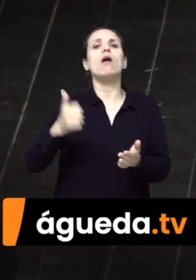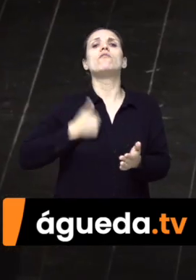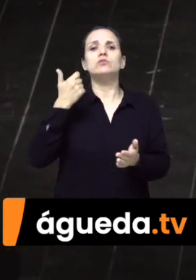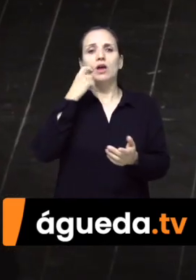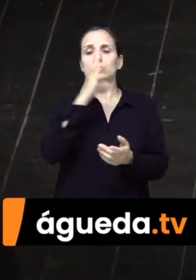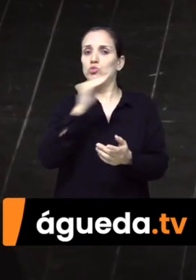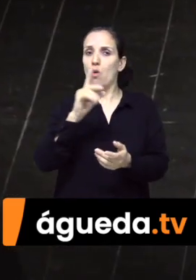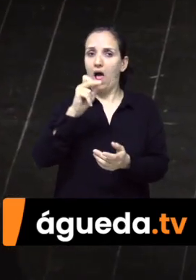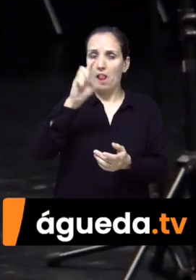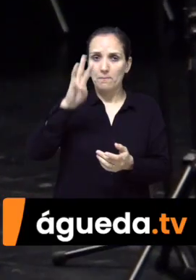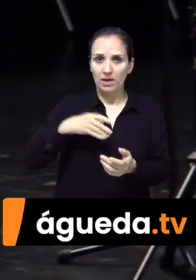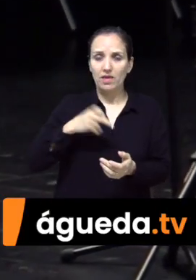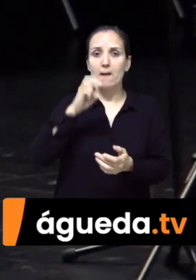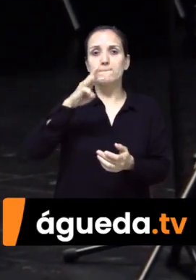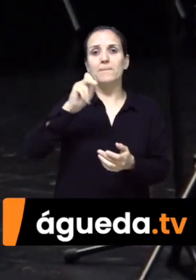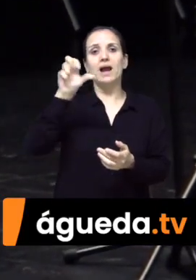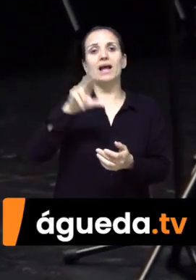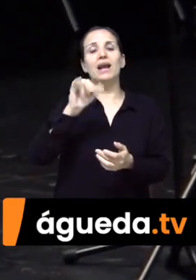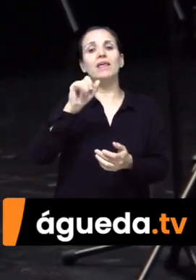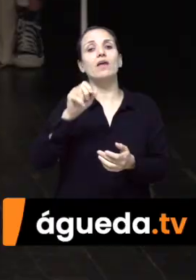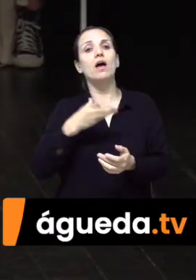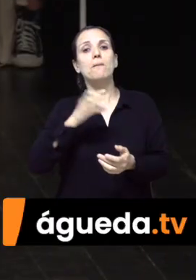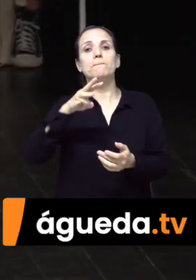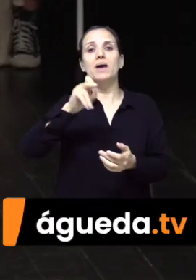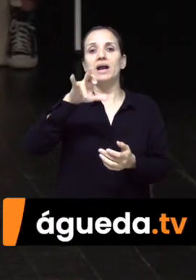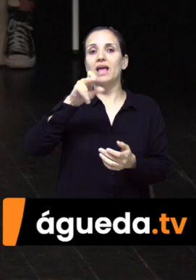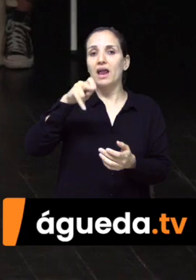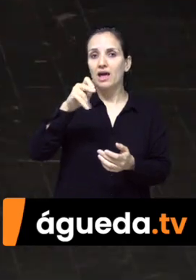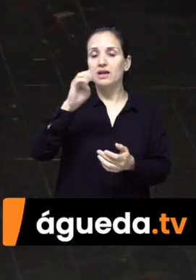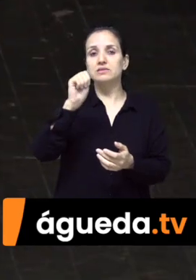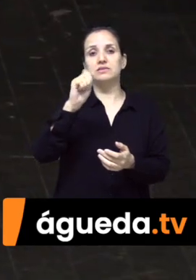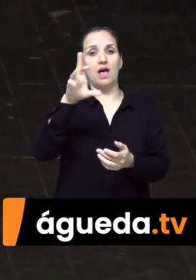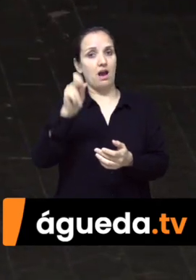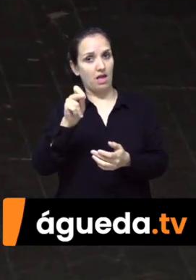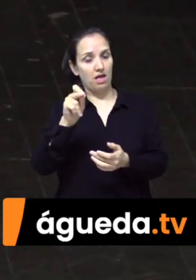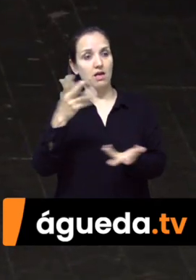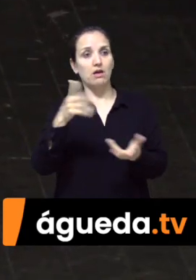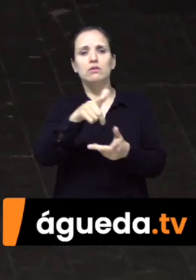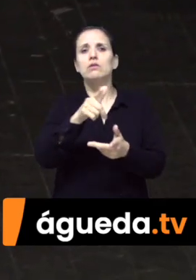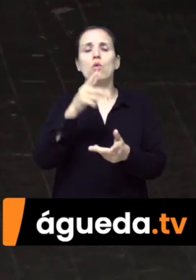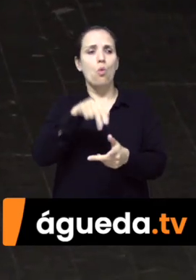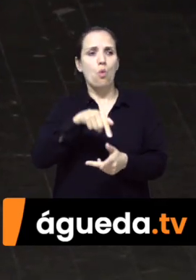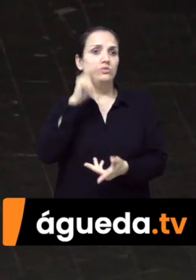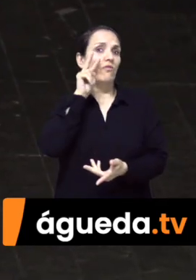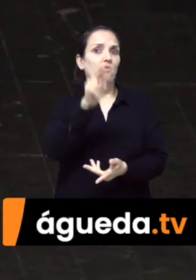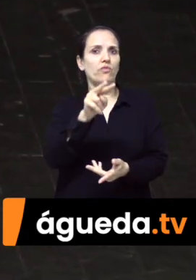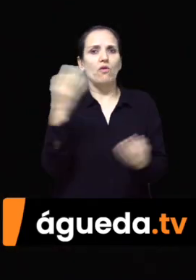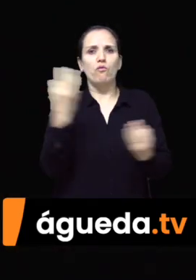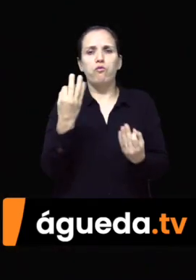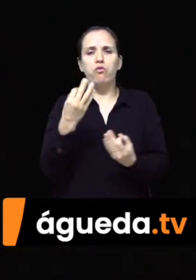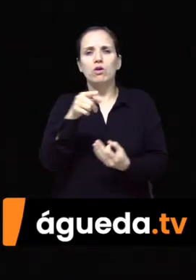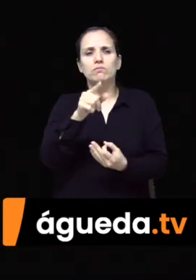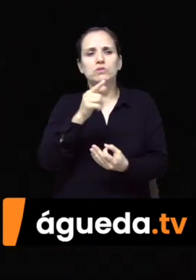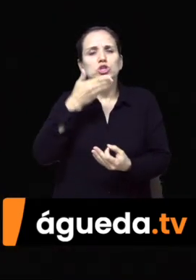grandes vencedores foram João Almeida, Margarida Pereira, Mariana Rosa e Sara Oliveira. Vocês hoje aqui